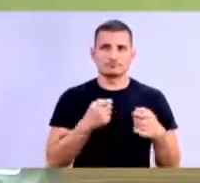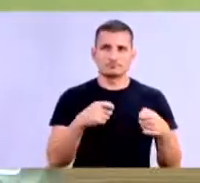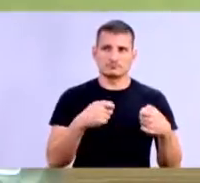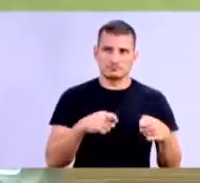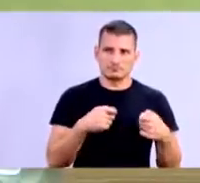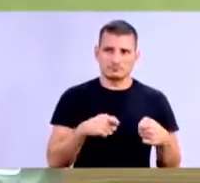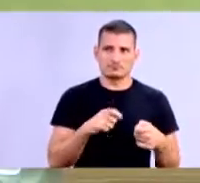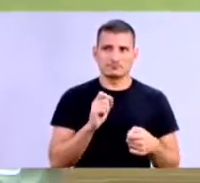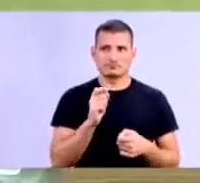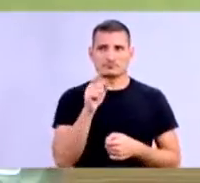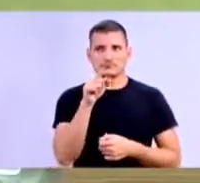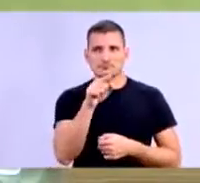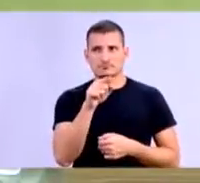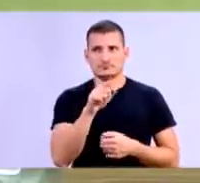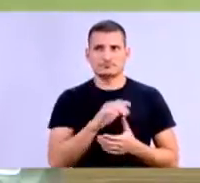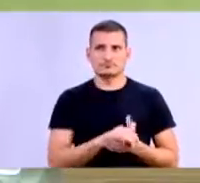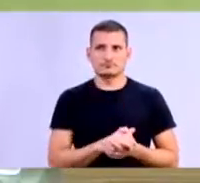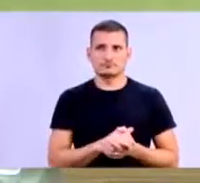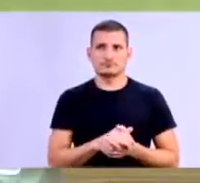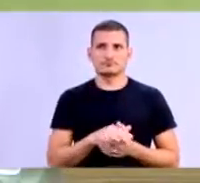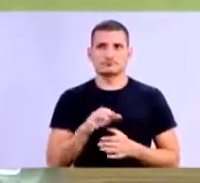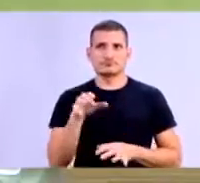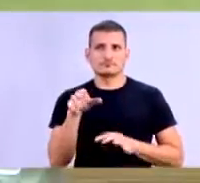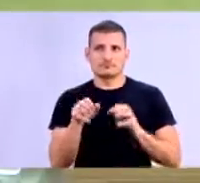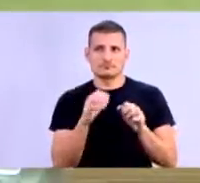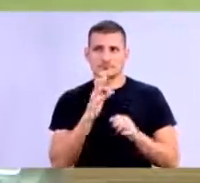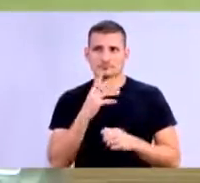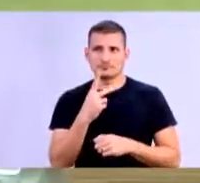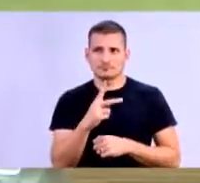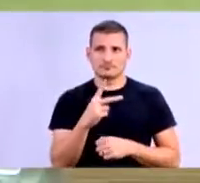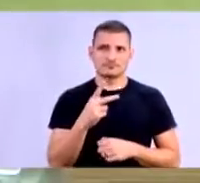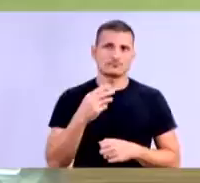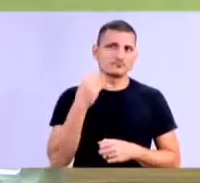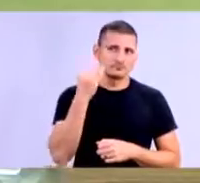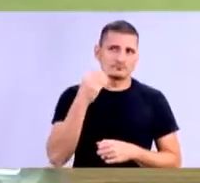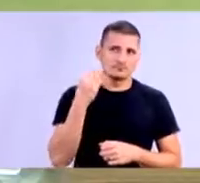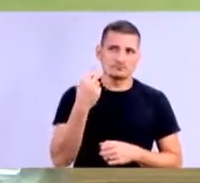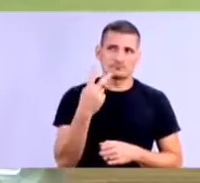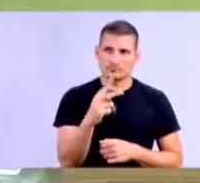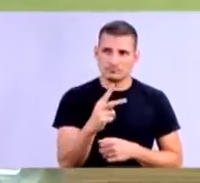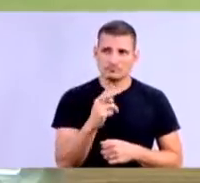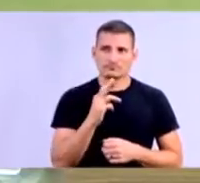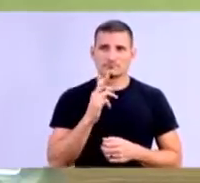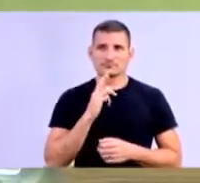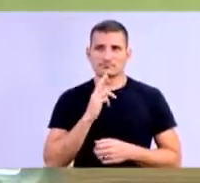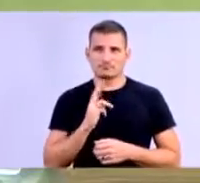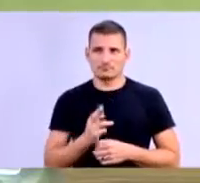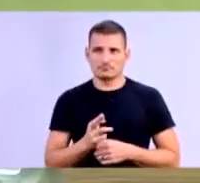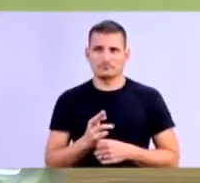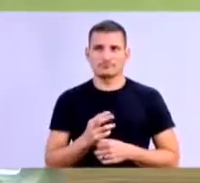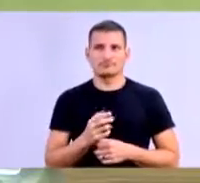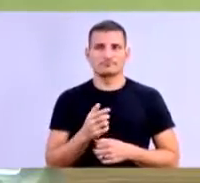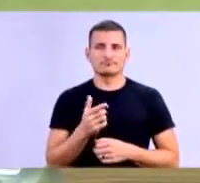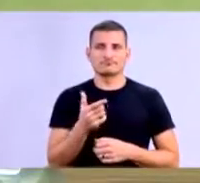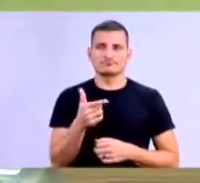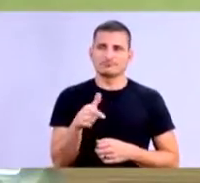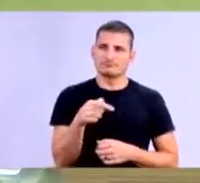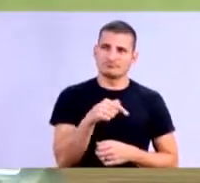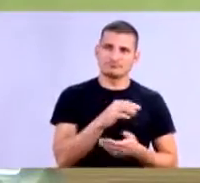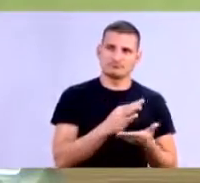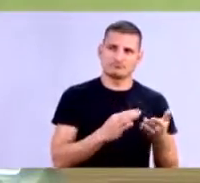precisava você buscar conhecimento seu, da sua experiência, para responder. Não estava pronta lá no texto.